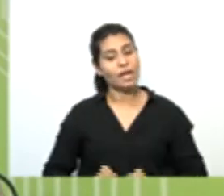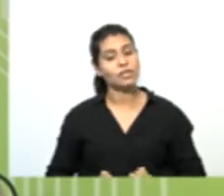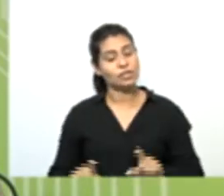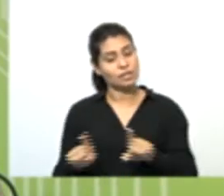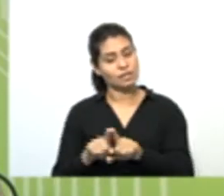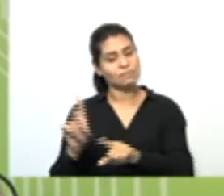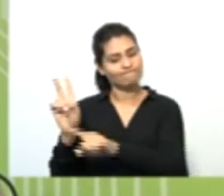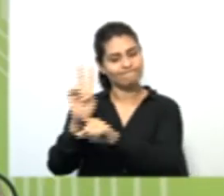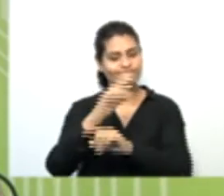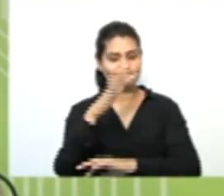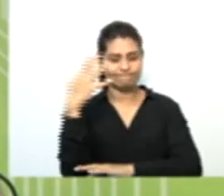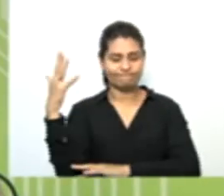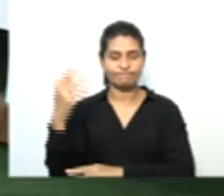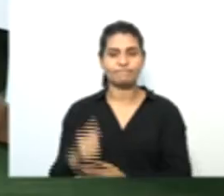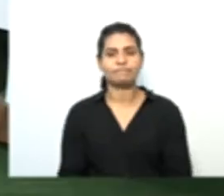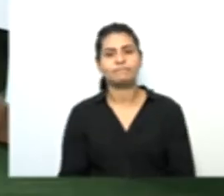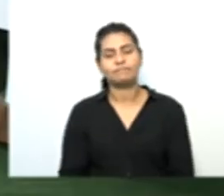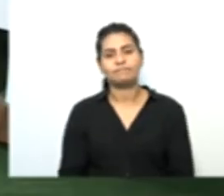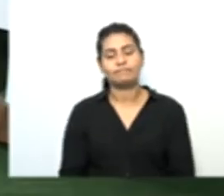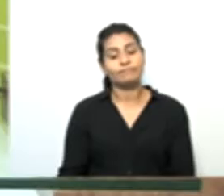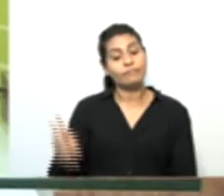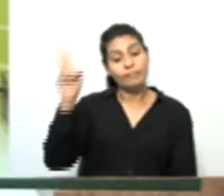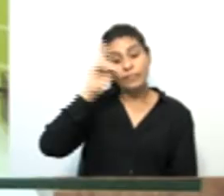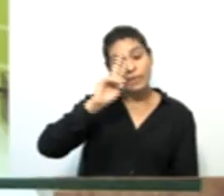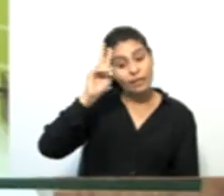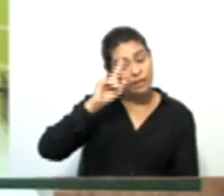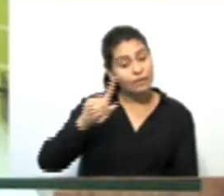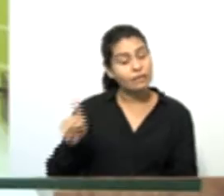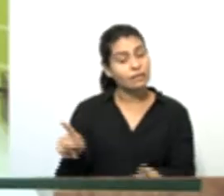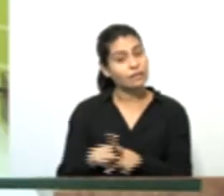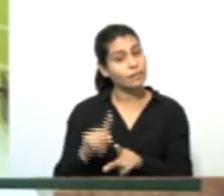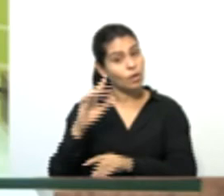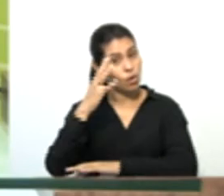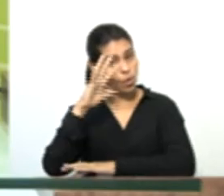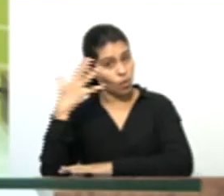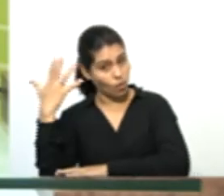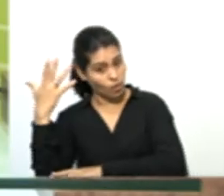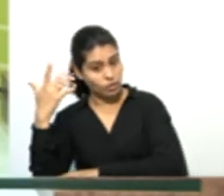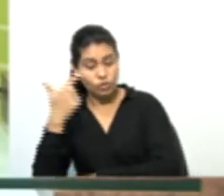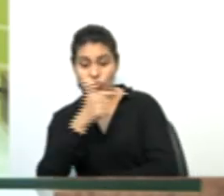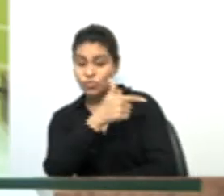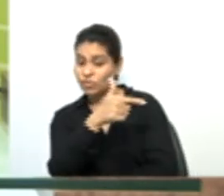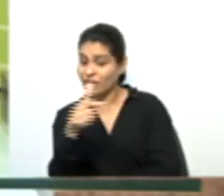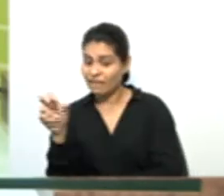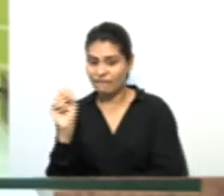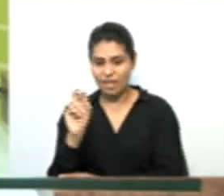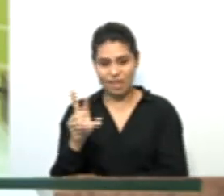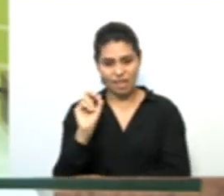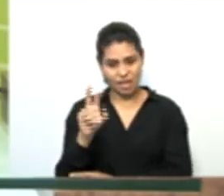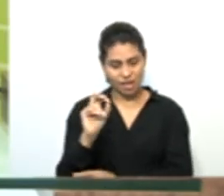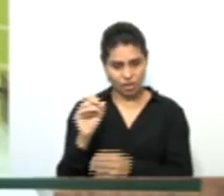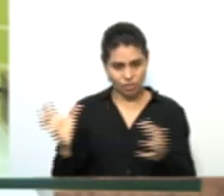ambiental. Lembrando que esses produtos orgânicos são produtos sem veneno,